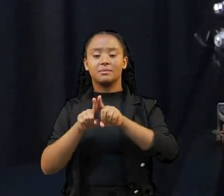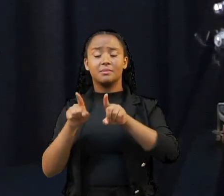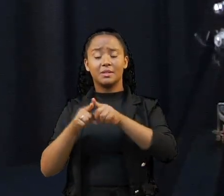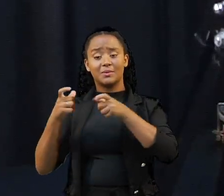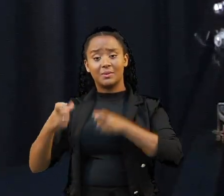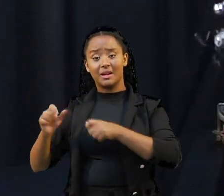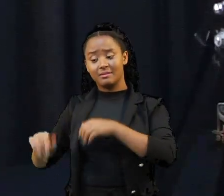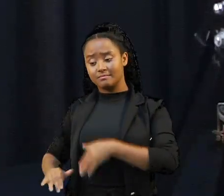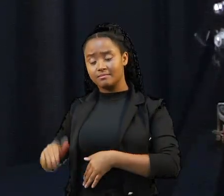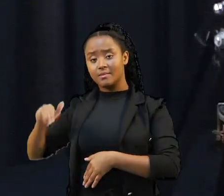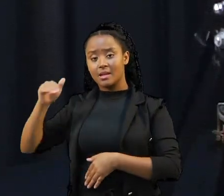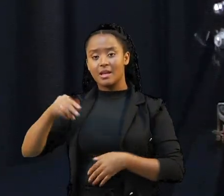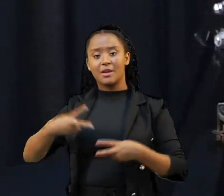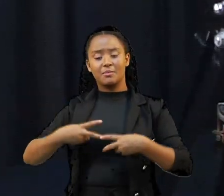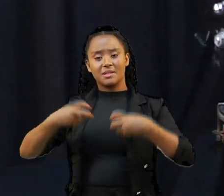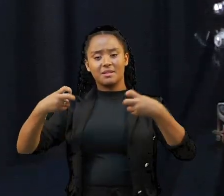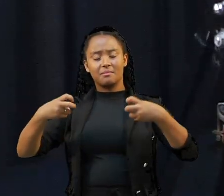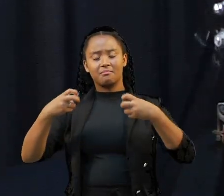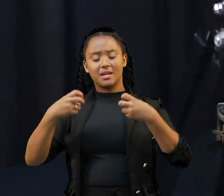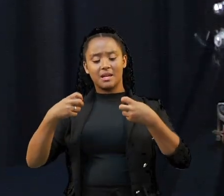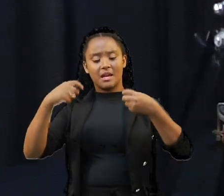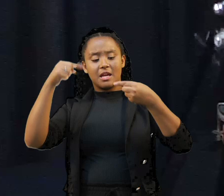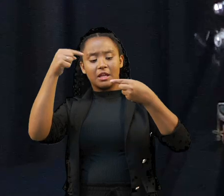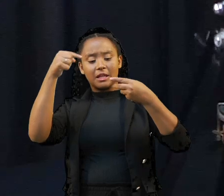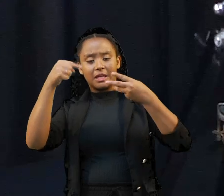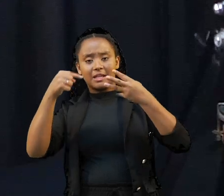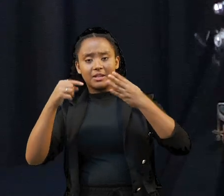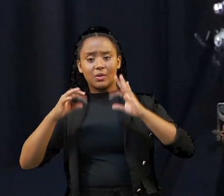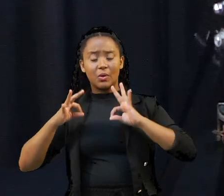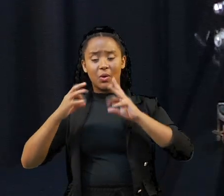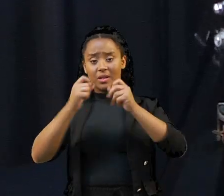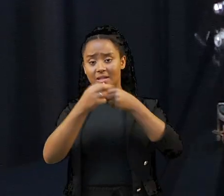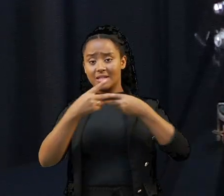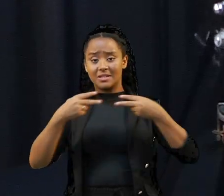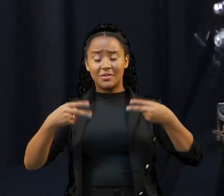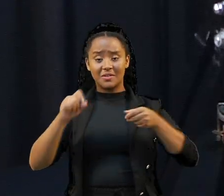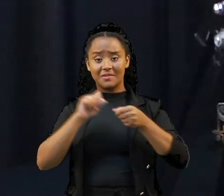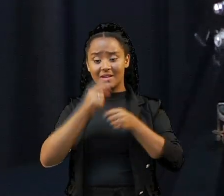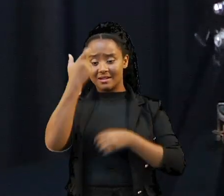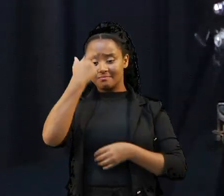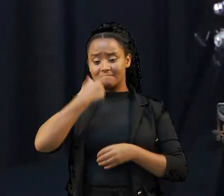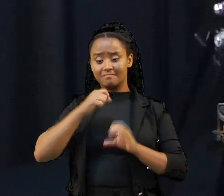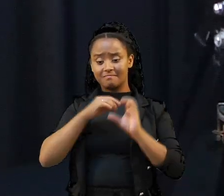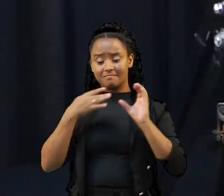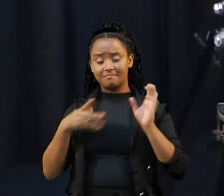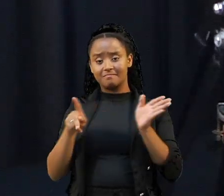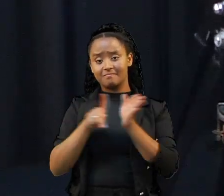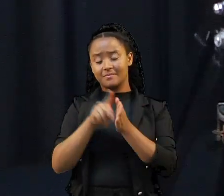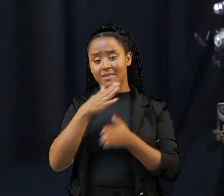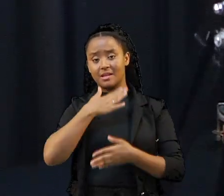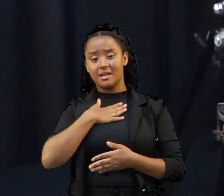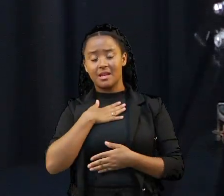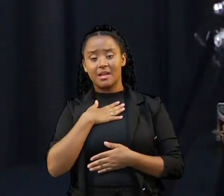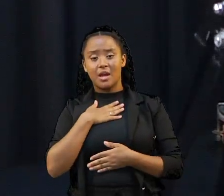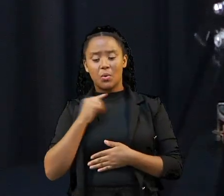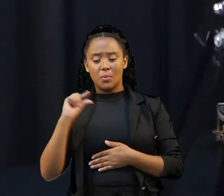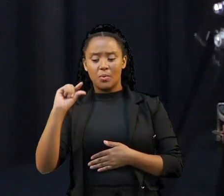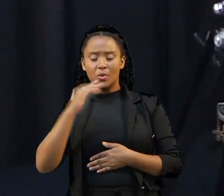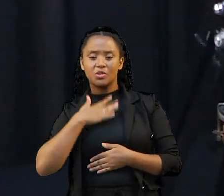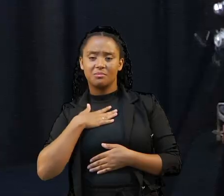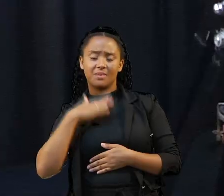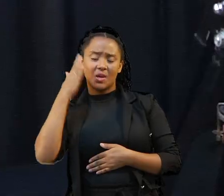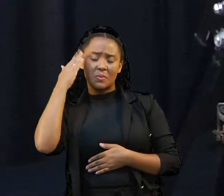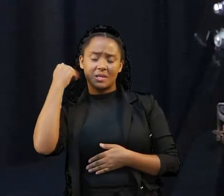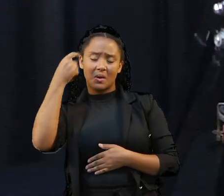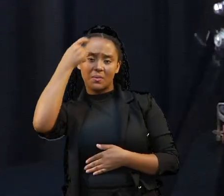vim. Percebi que é tudo isso que me faz, que me constrói e me transforma. Pelo menos um pouco de mim eu sei, talvez não